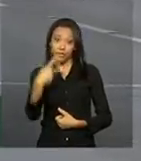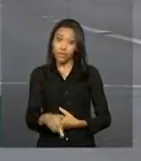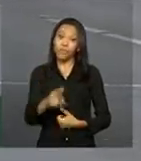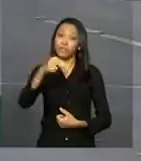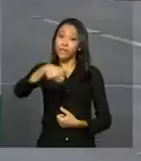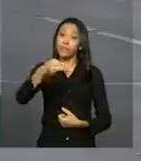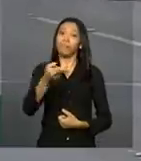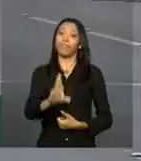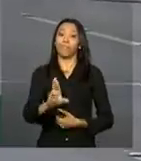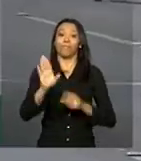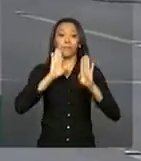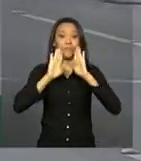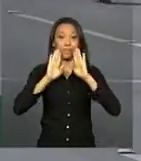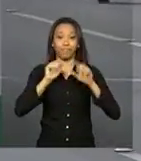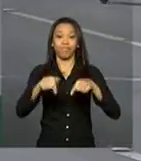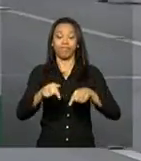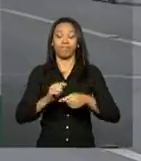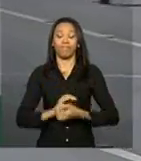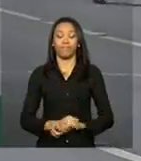pelas redes sociais.